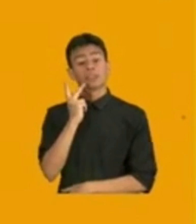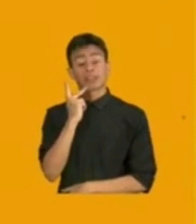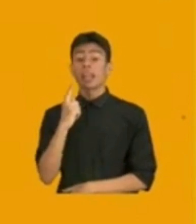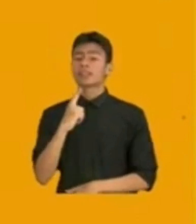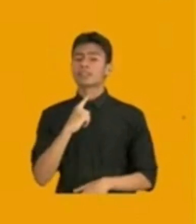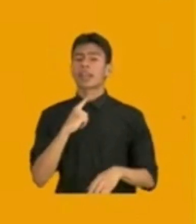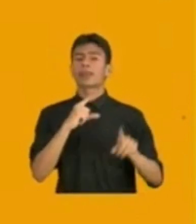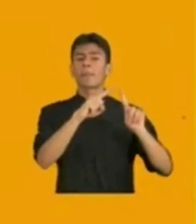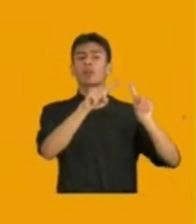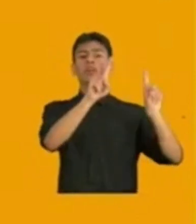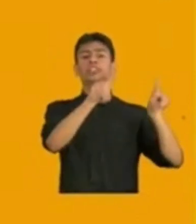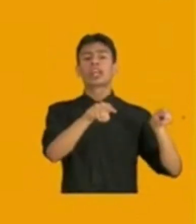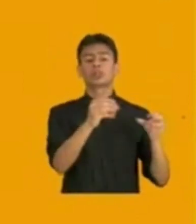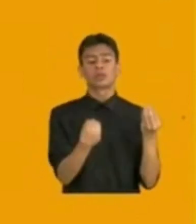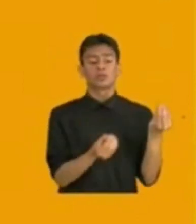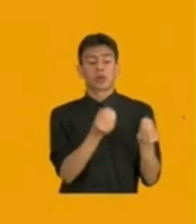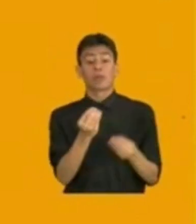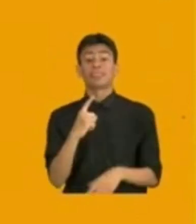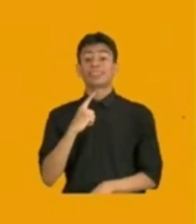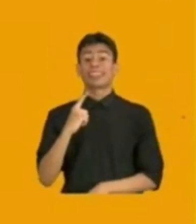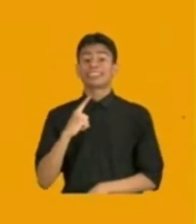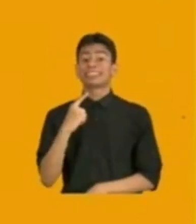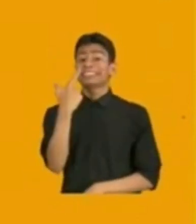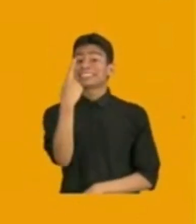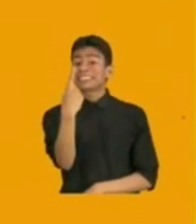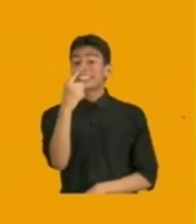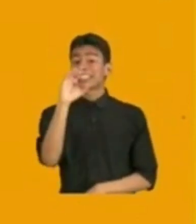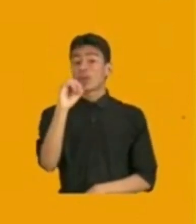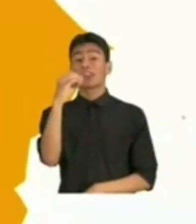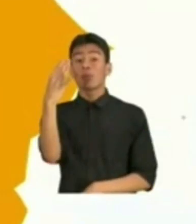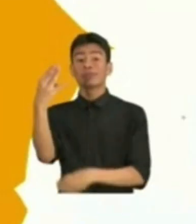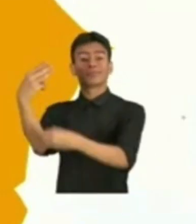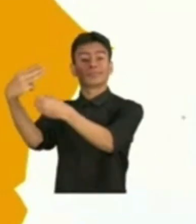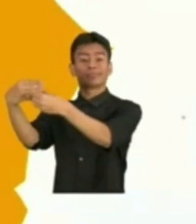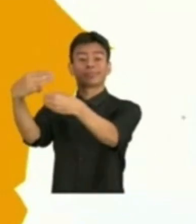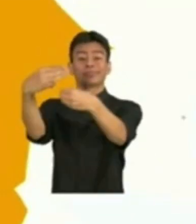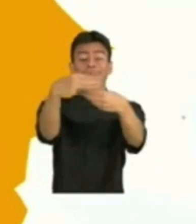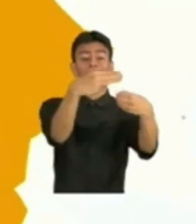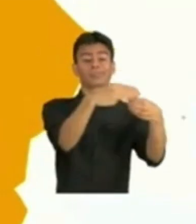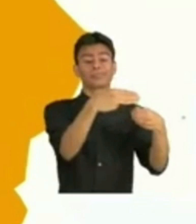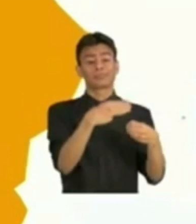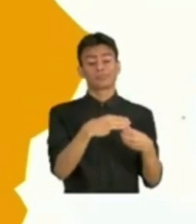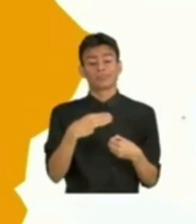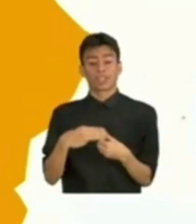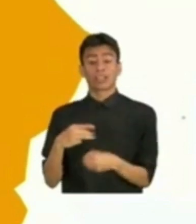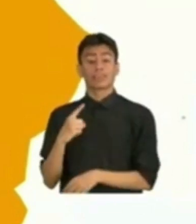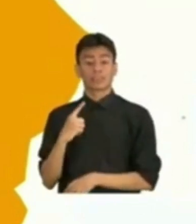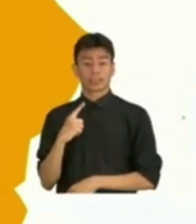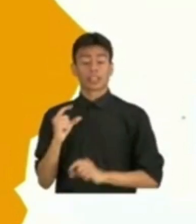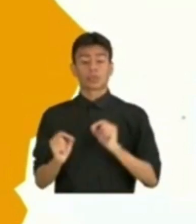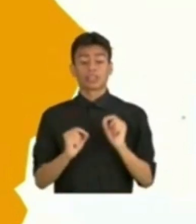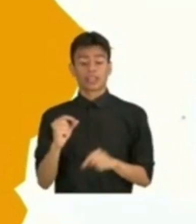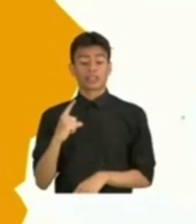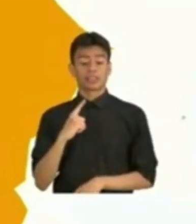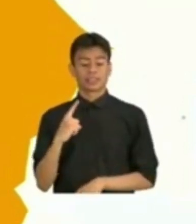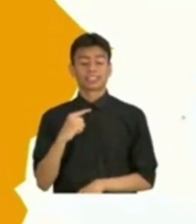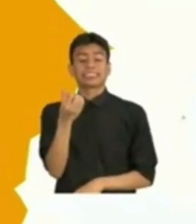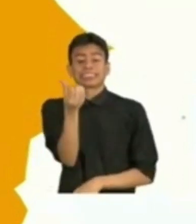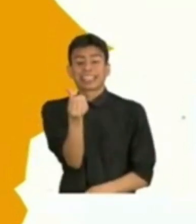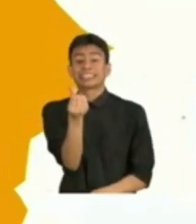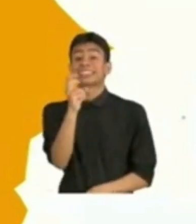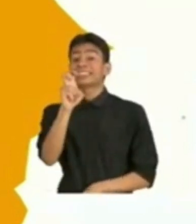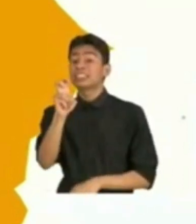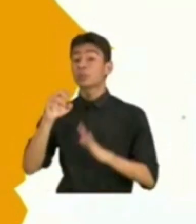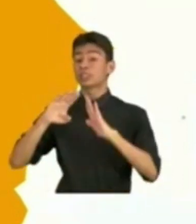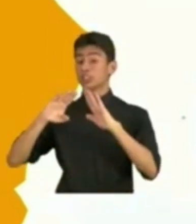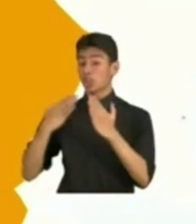obras estão em 104 municípios cearenses. São 65 escolas de educação